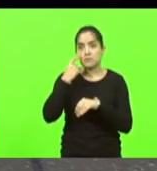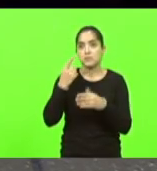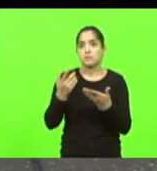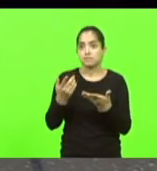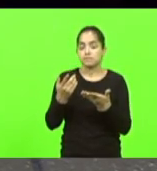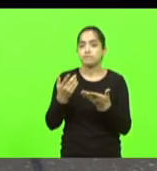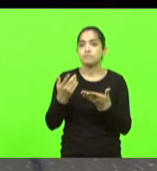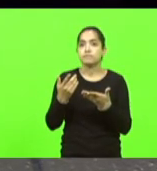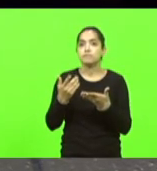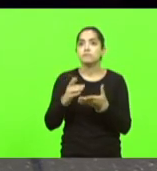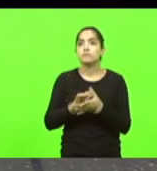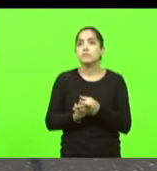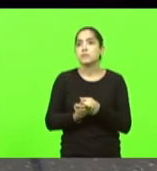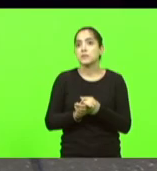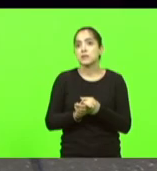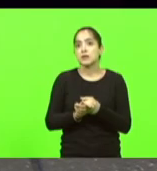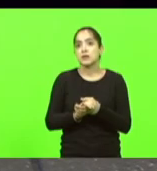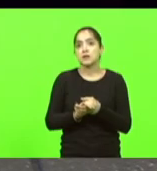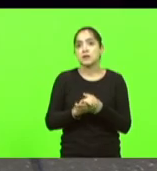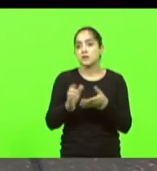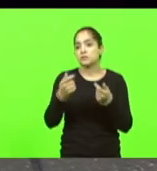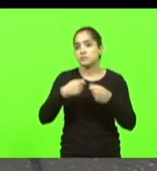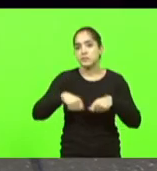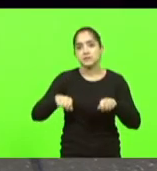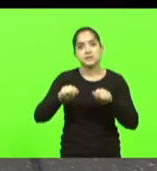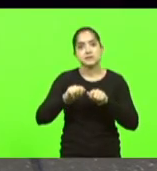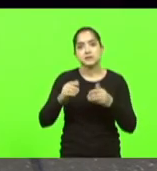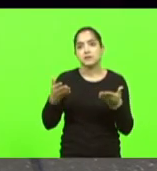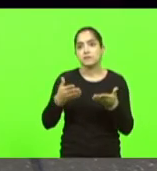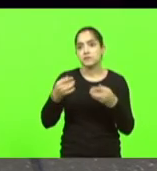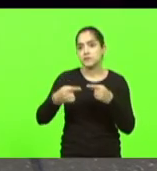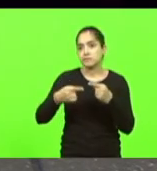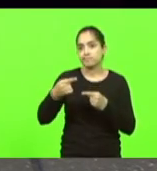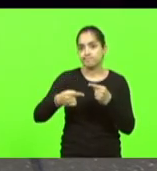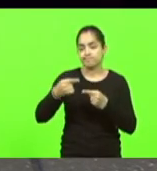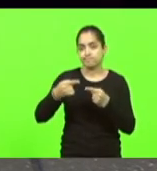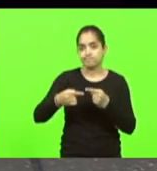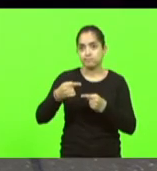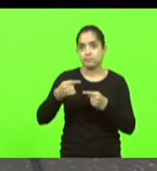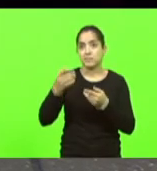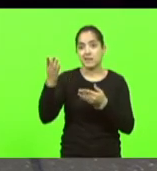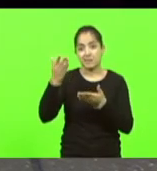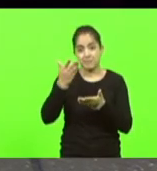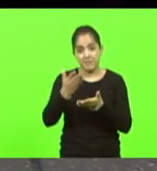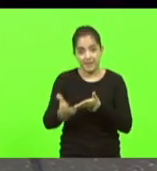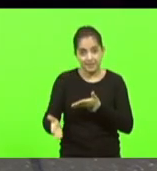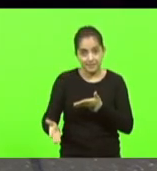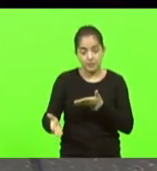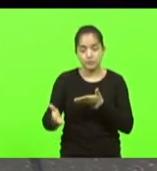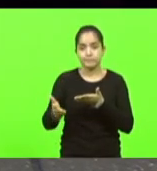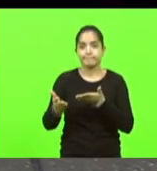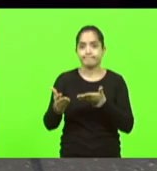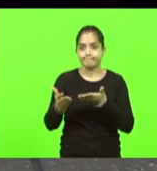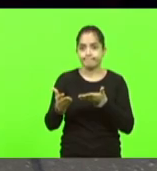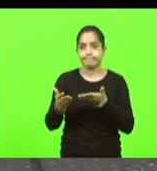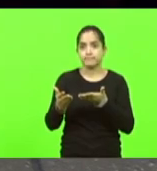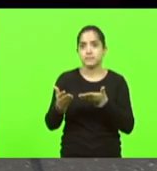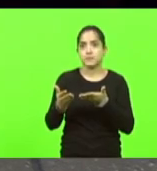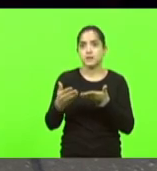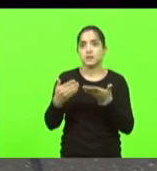livrado de estados aqui fazendo essa discussão congresso perdeu a grande oportunidade